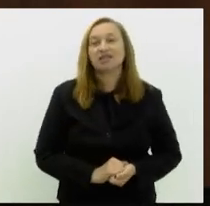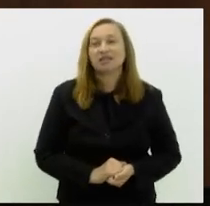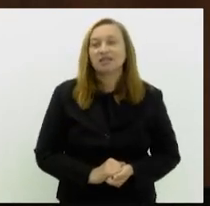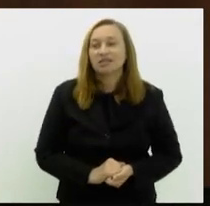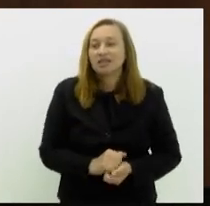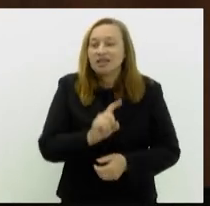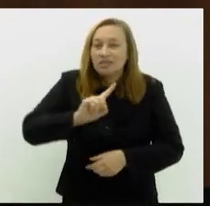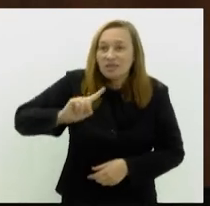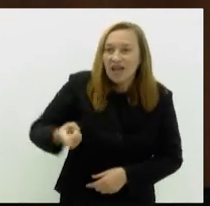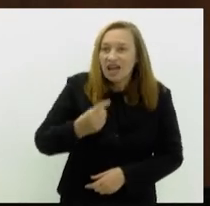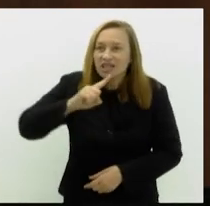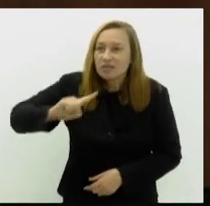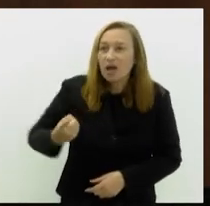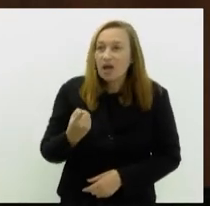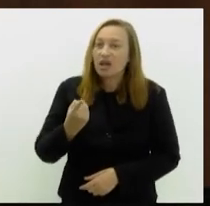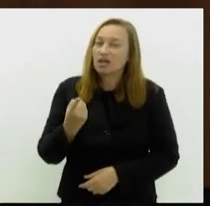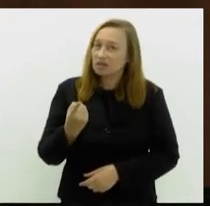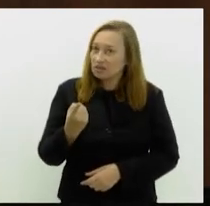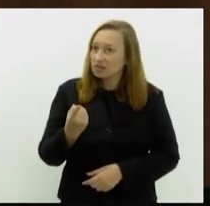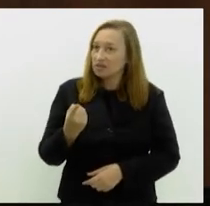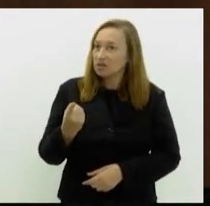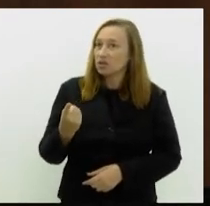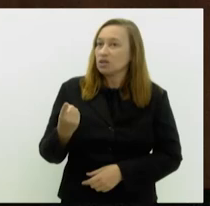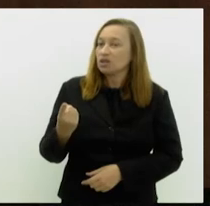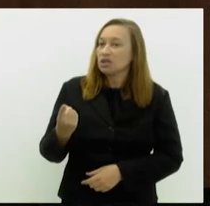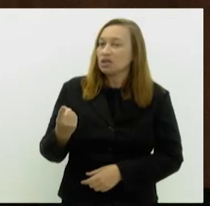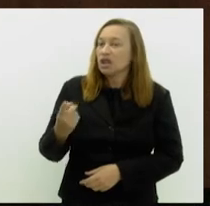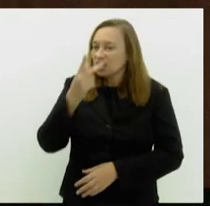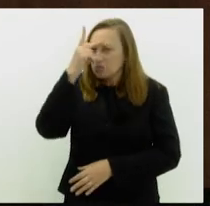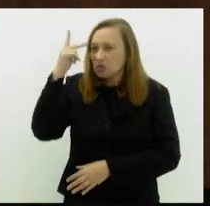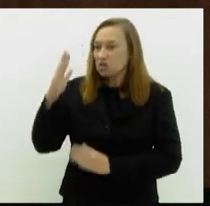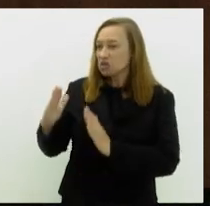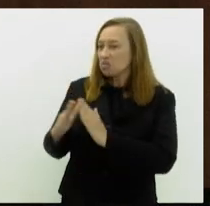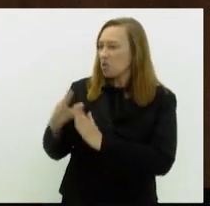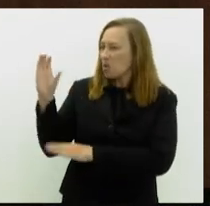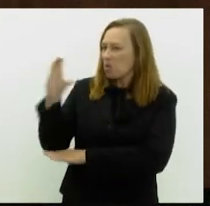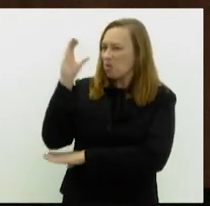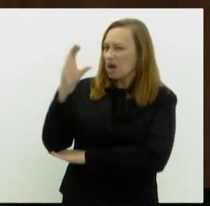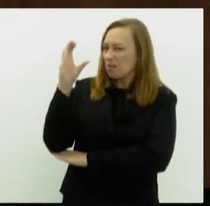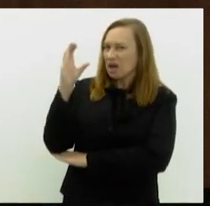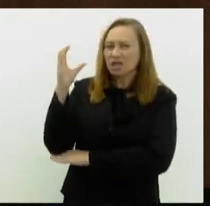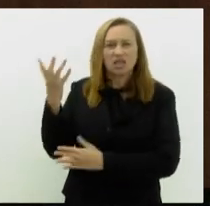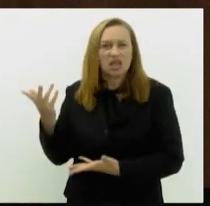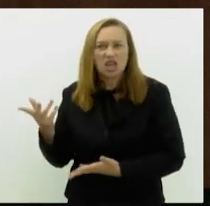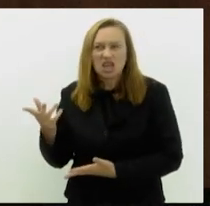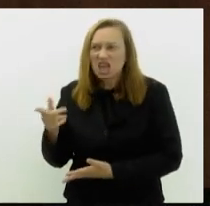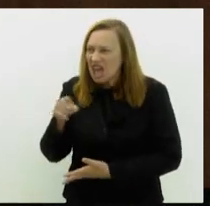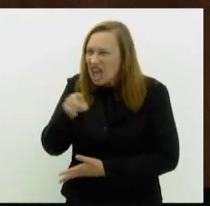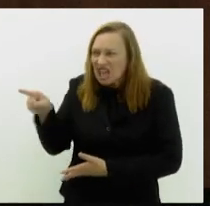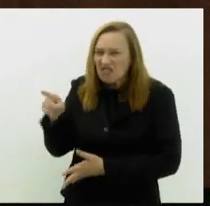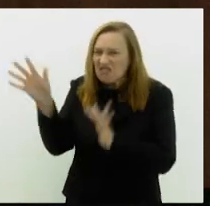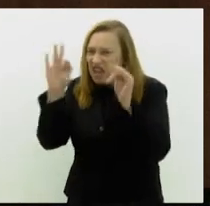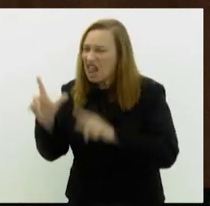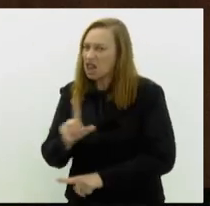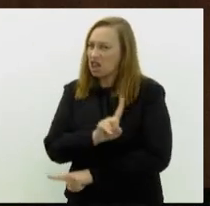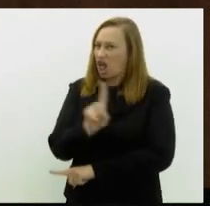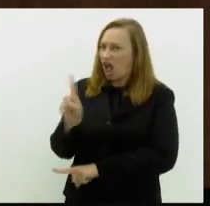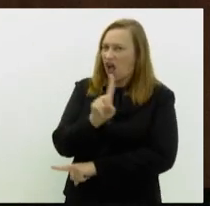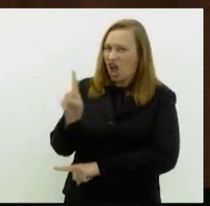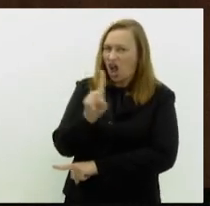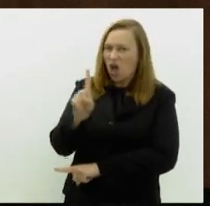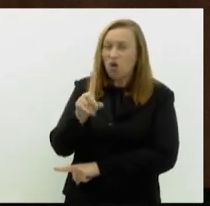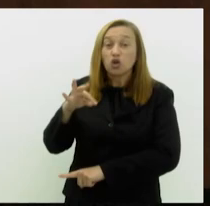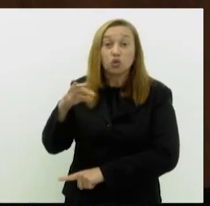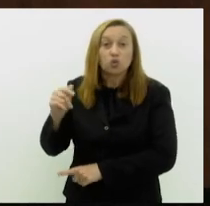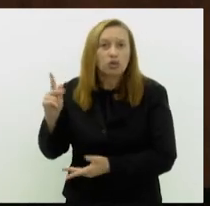milhares e milhares de áudios e ligações dos moradores de Copacabana, nenhum deles, presidente, satisfeita com aquilo que